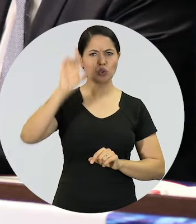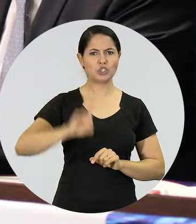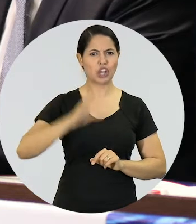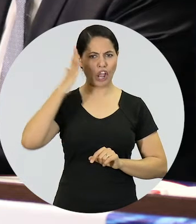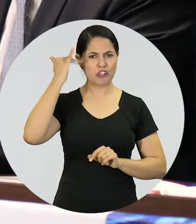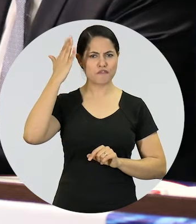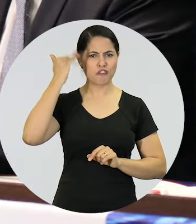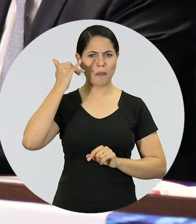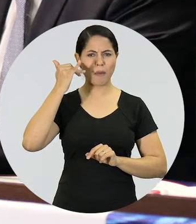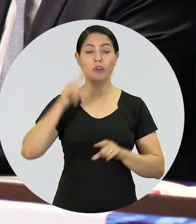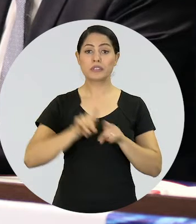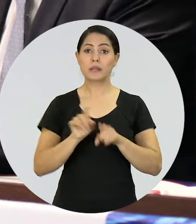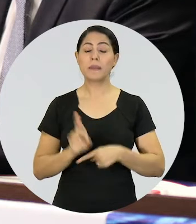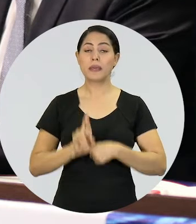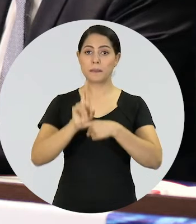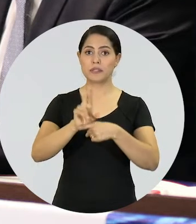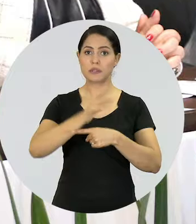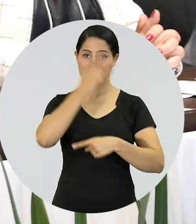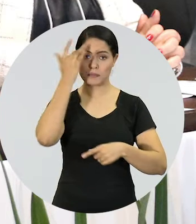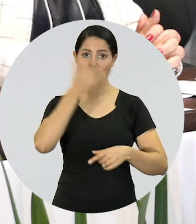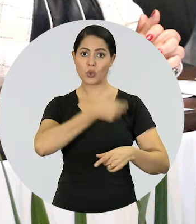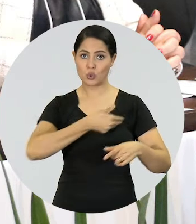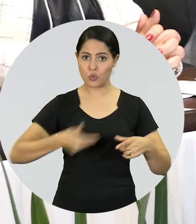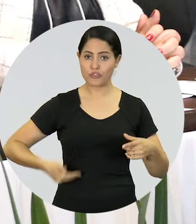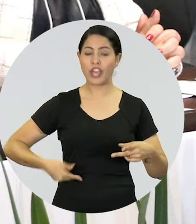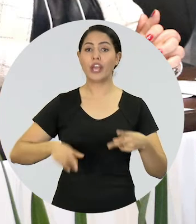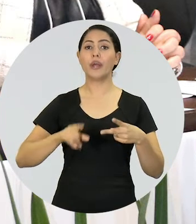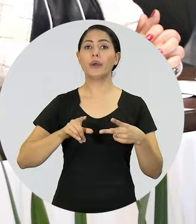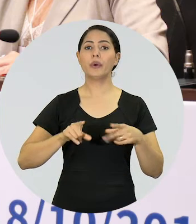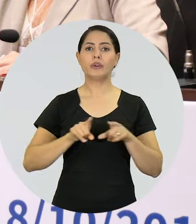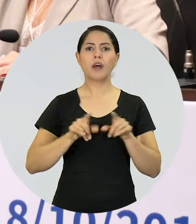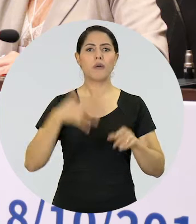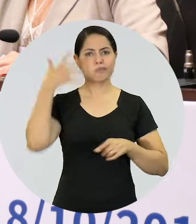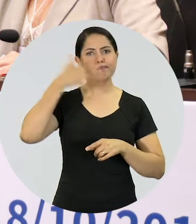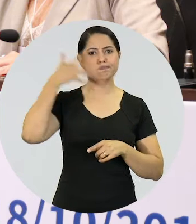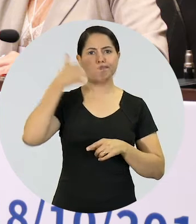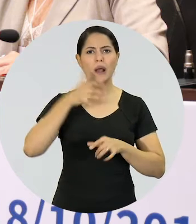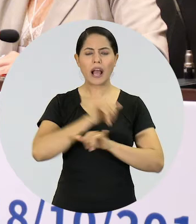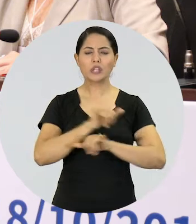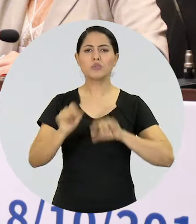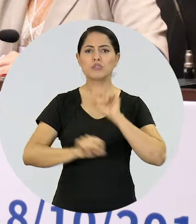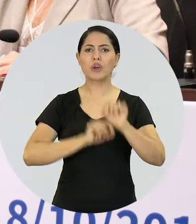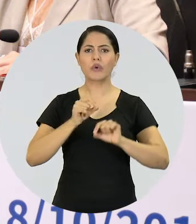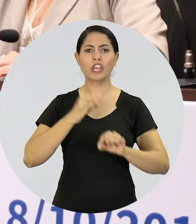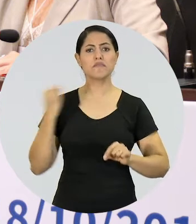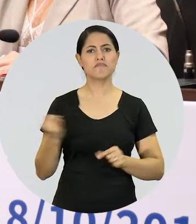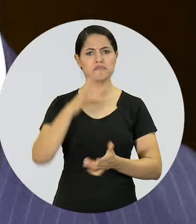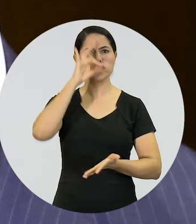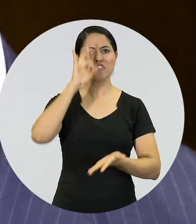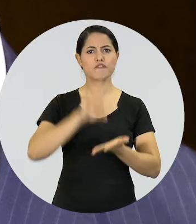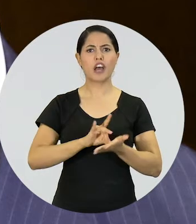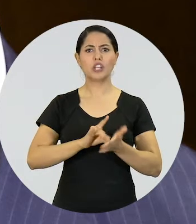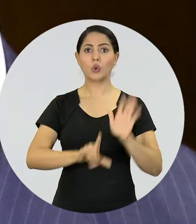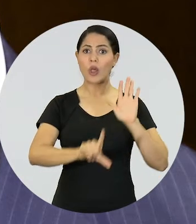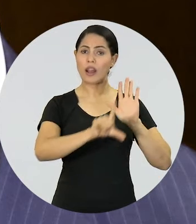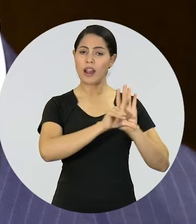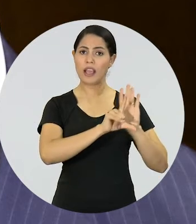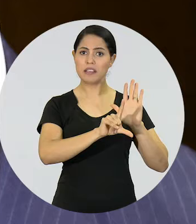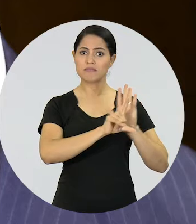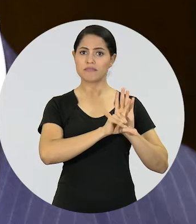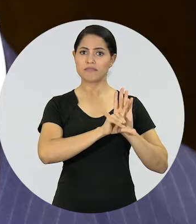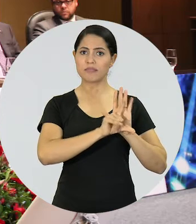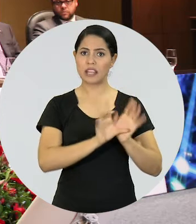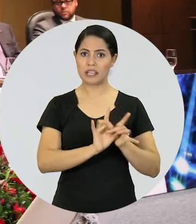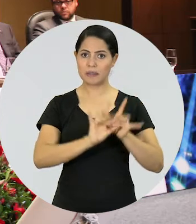auditório, grandes nomes do direito, representantes do Estado e de instituições apresentaram novos rumos para que,